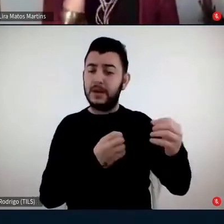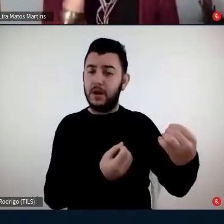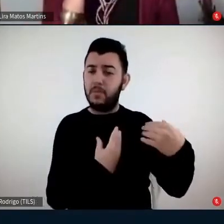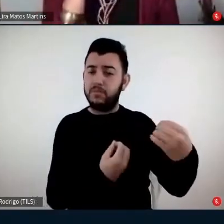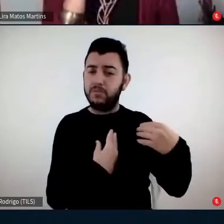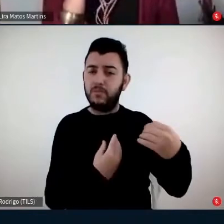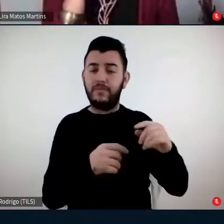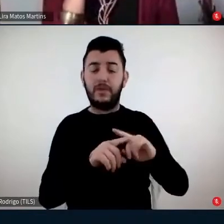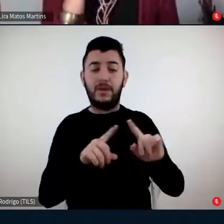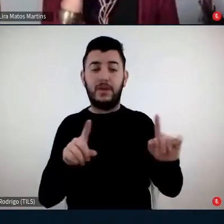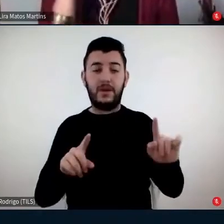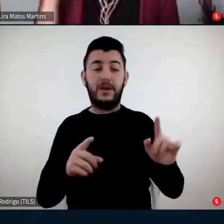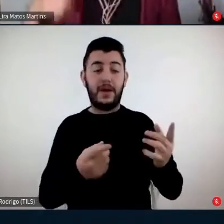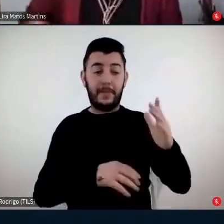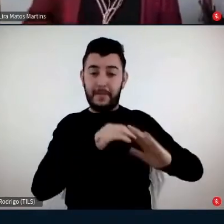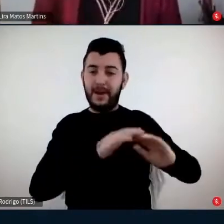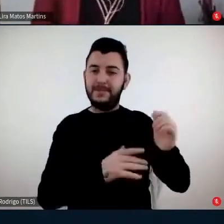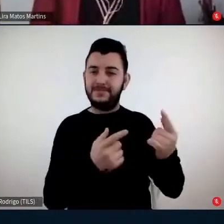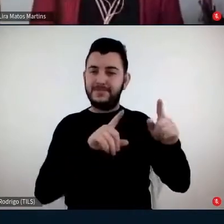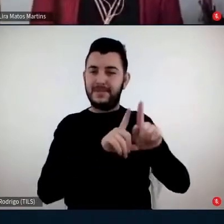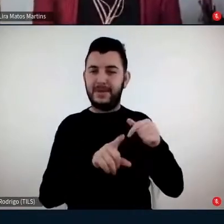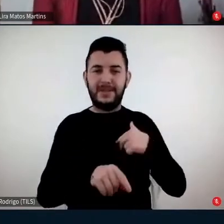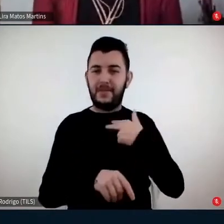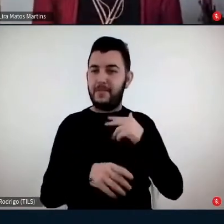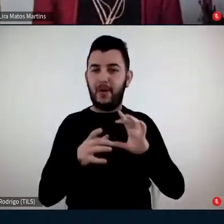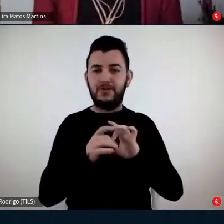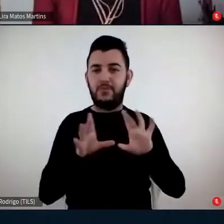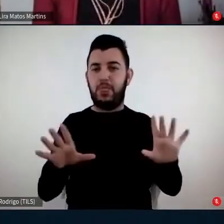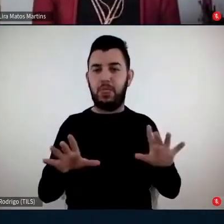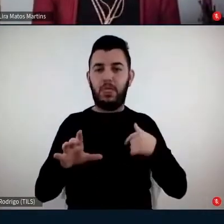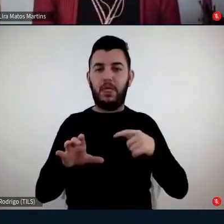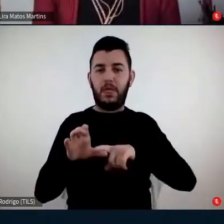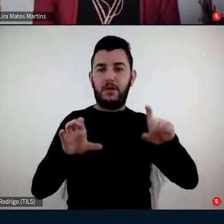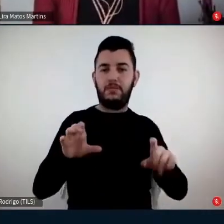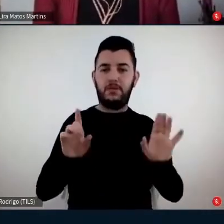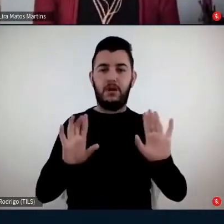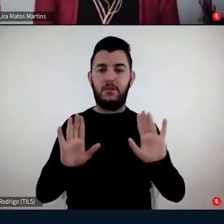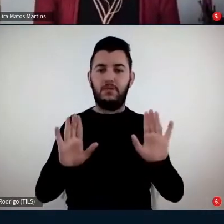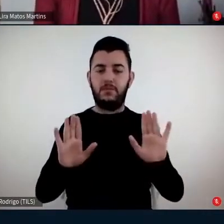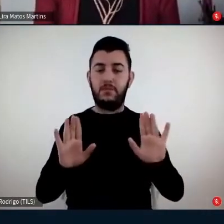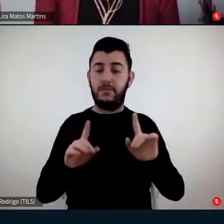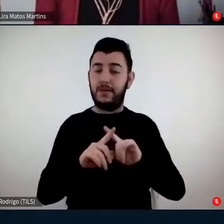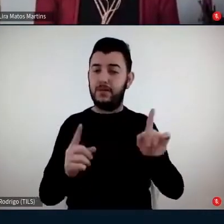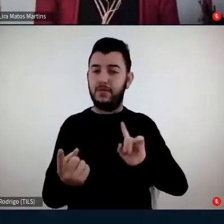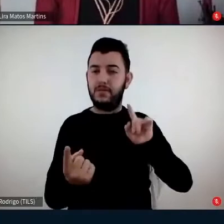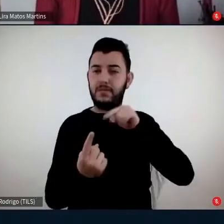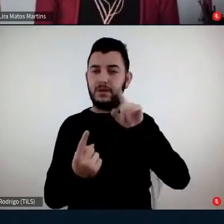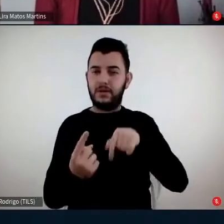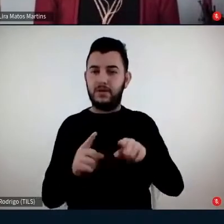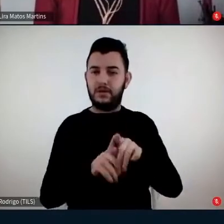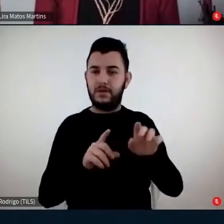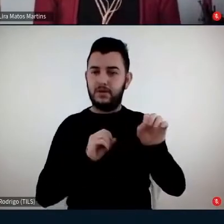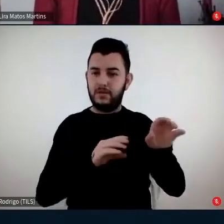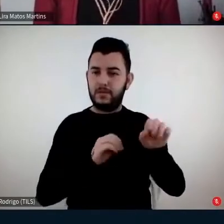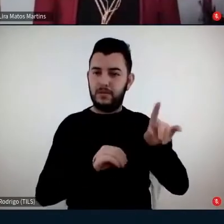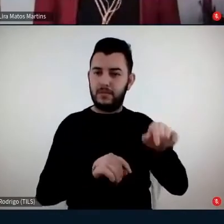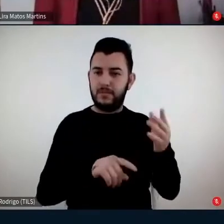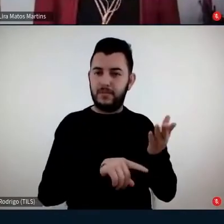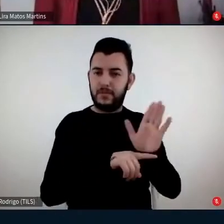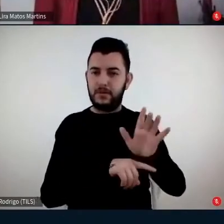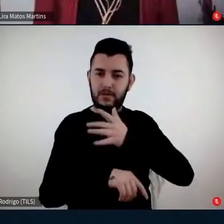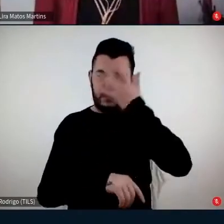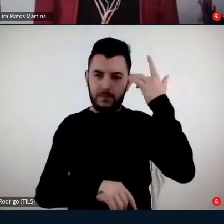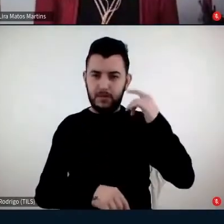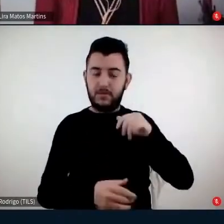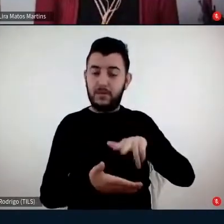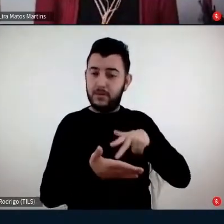deveriam, mas que o objetivo da formação é levar o tradutor e o intérprete